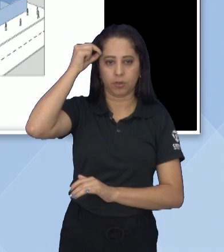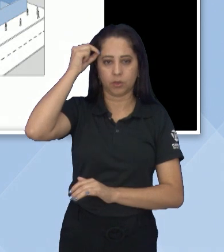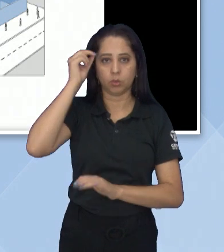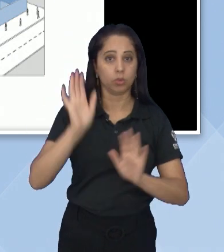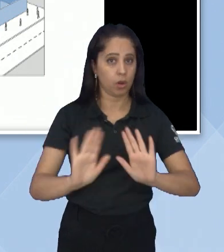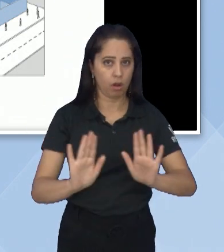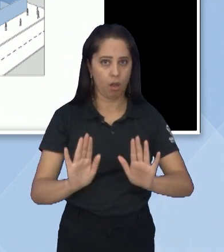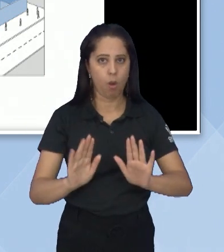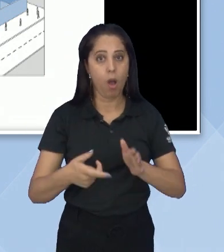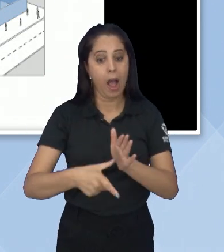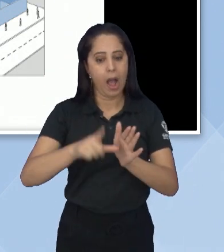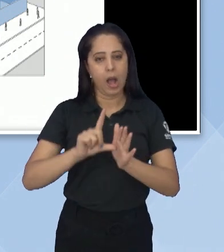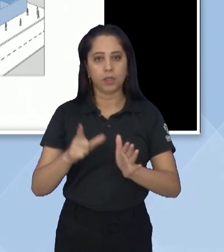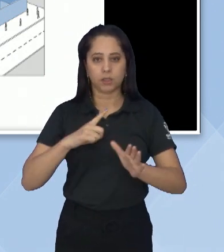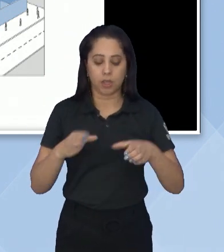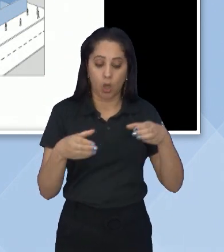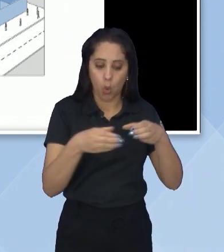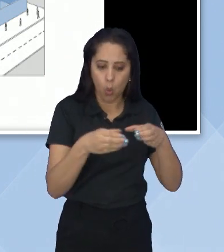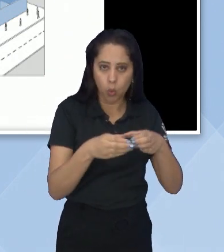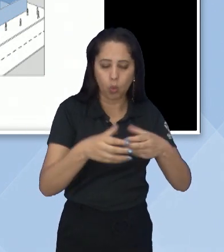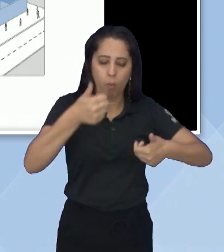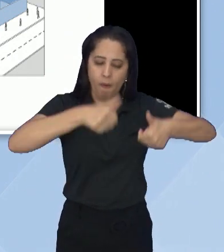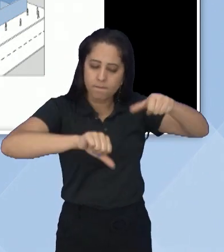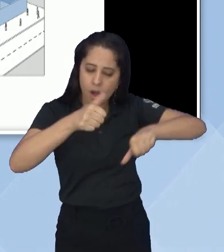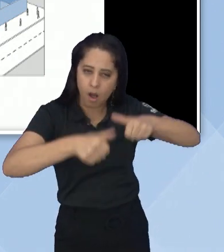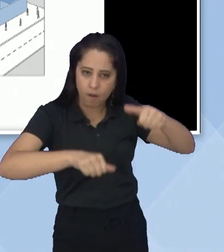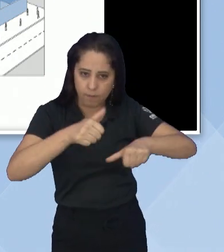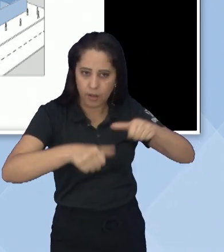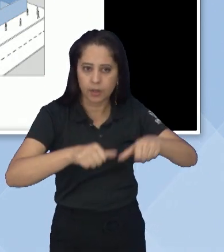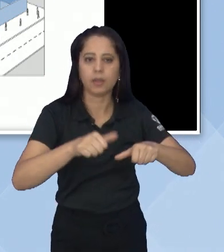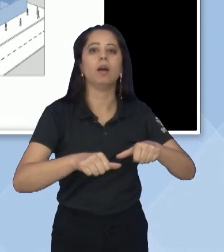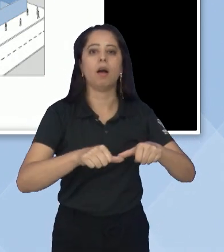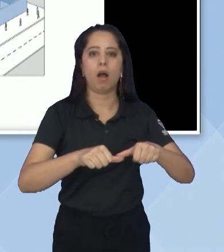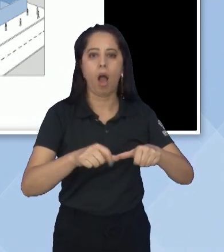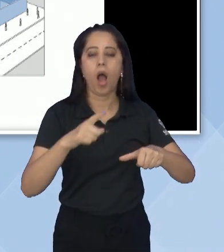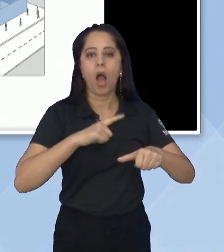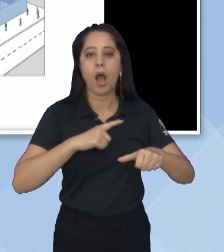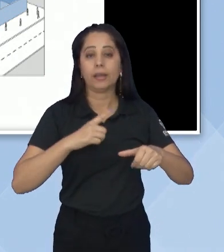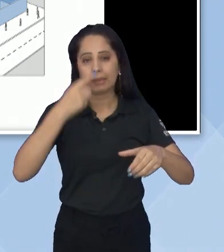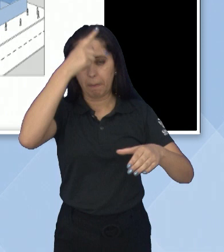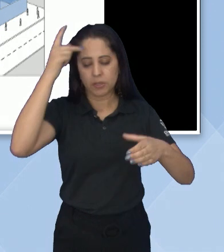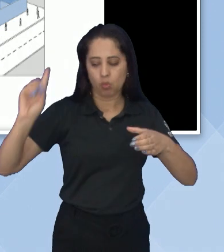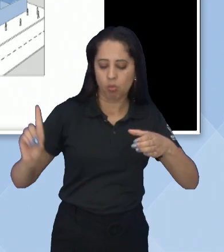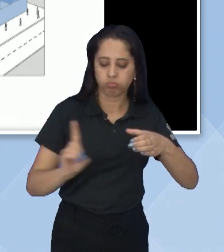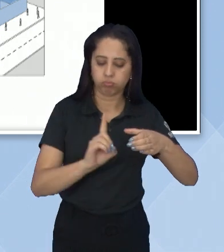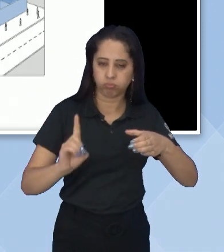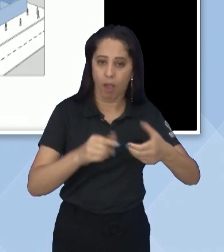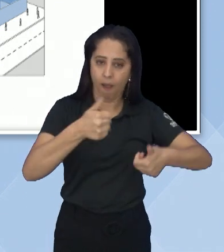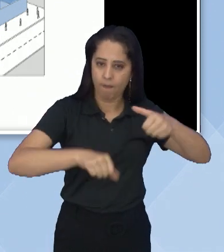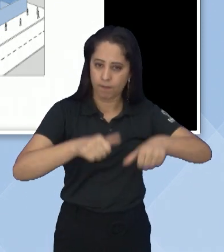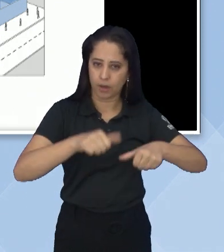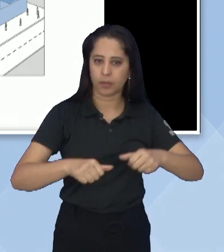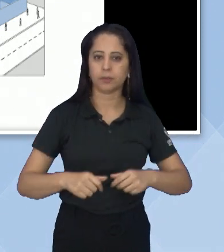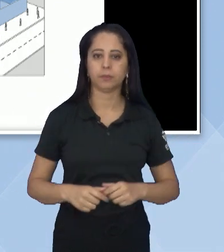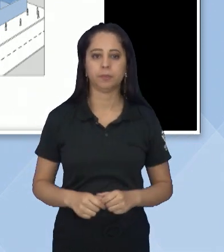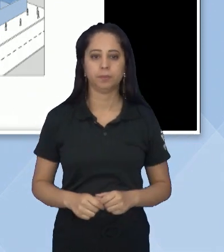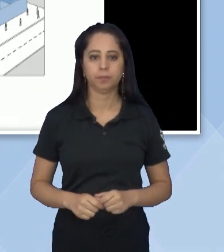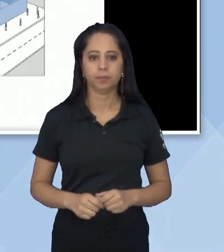por um conselho que tenha é paritário que tem lá os componentes da sociedade privada que também analisam